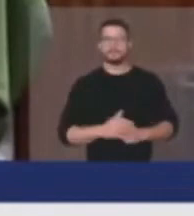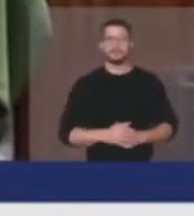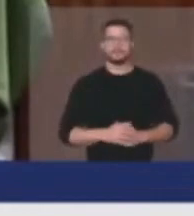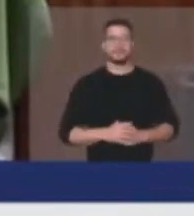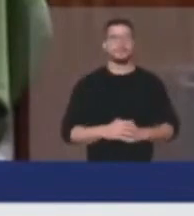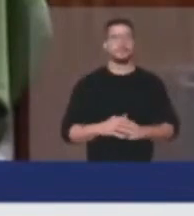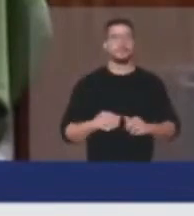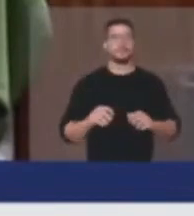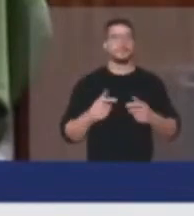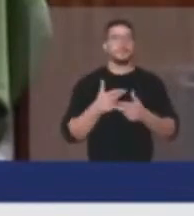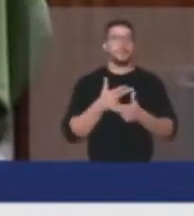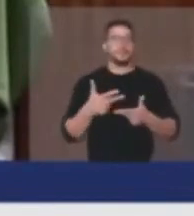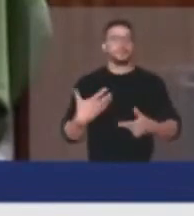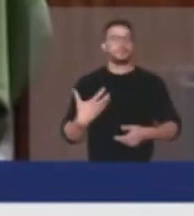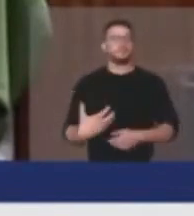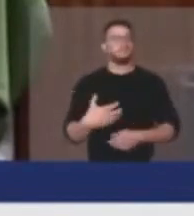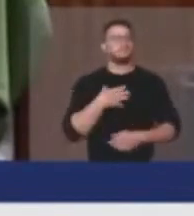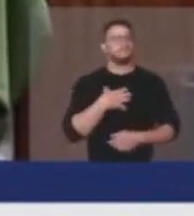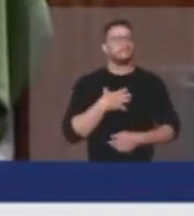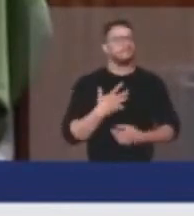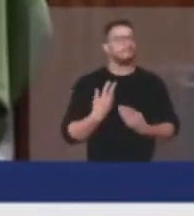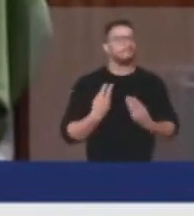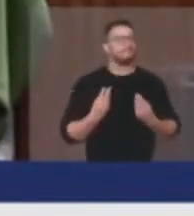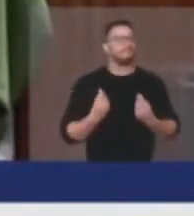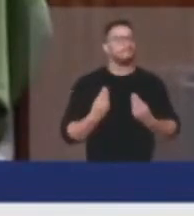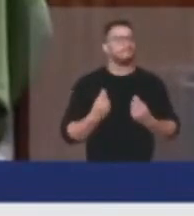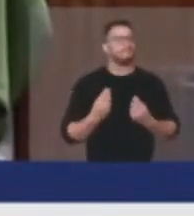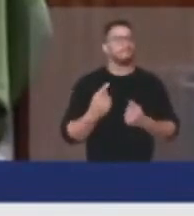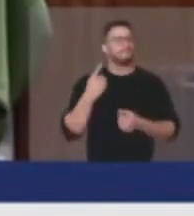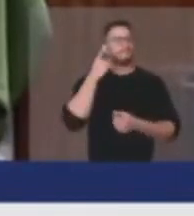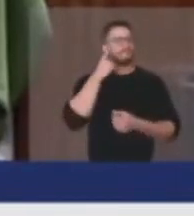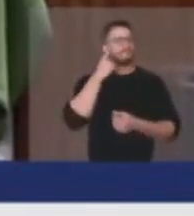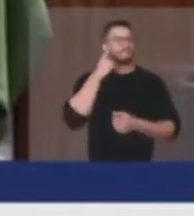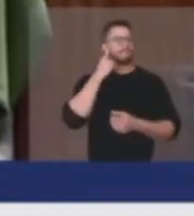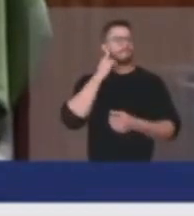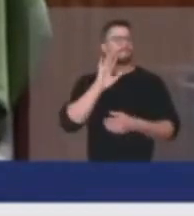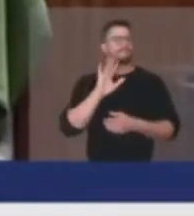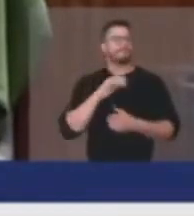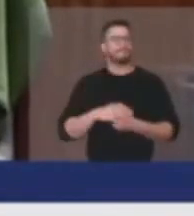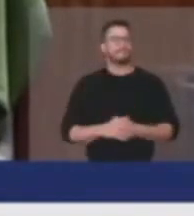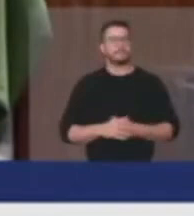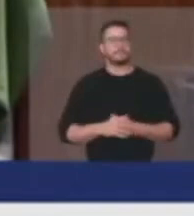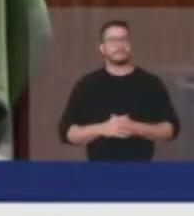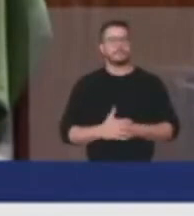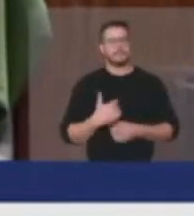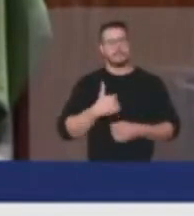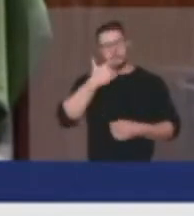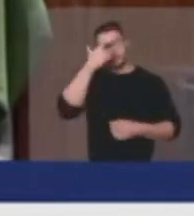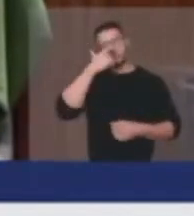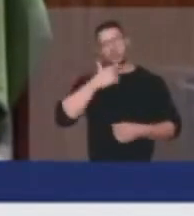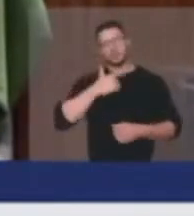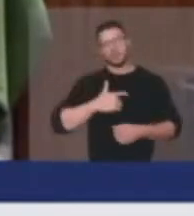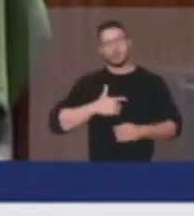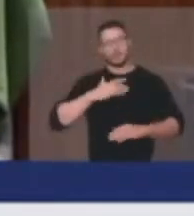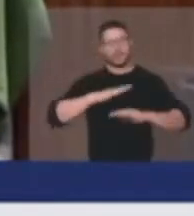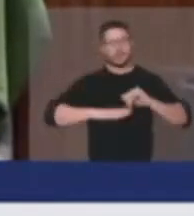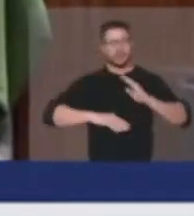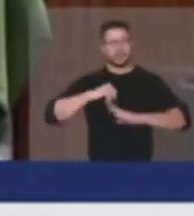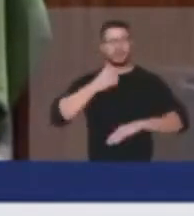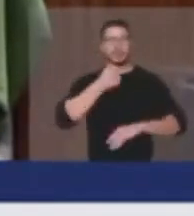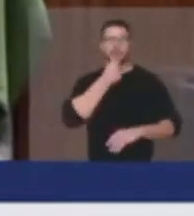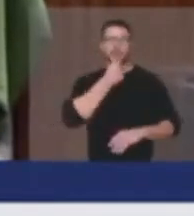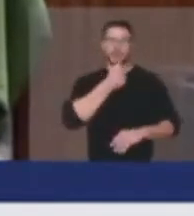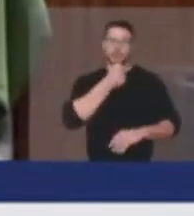muito intrigado, presidente. O senhor sabe que eu sou jornalista formado